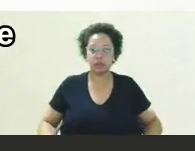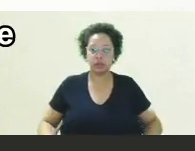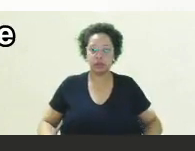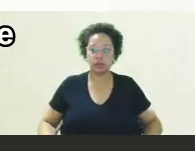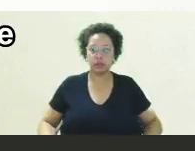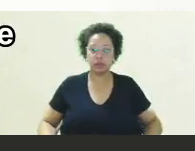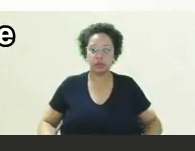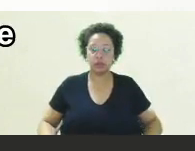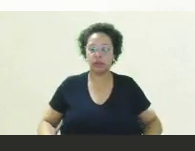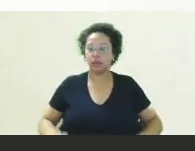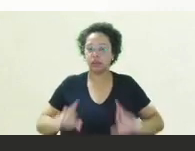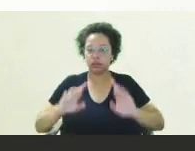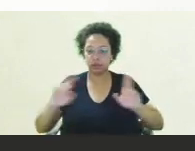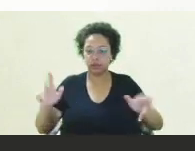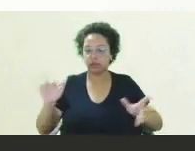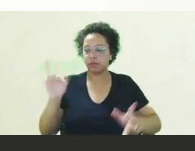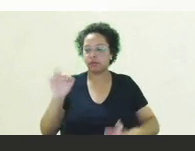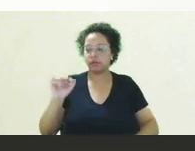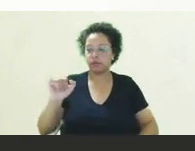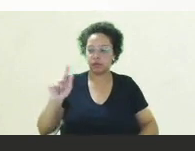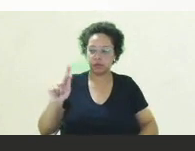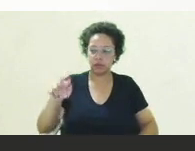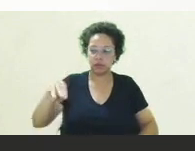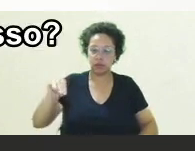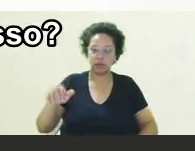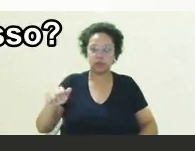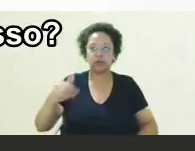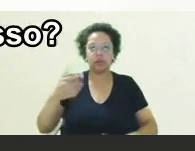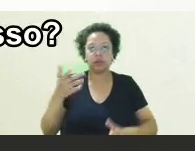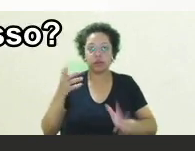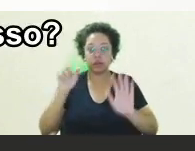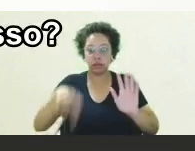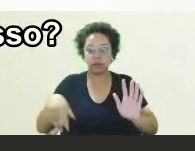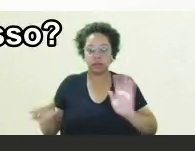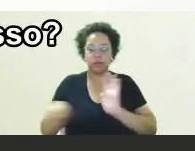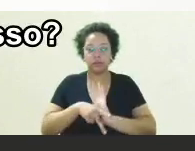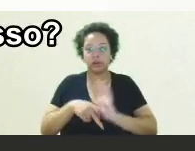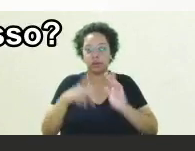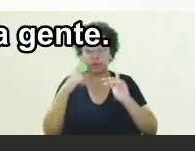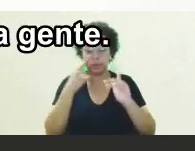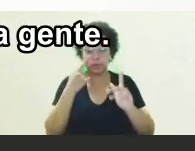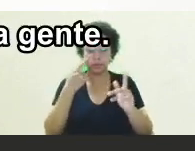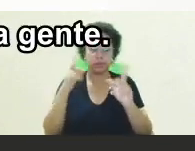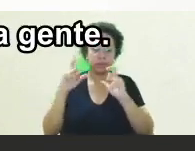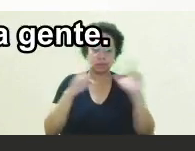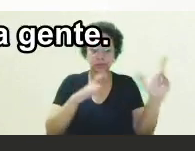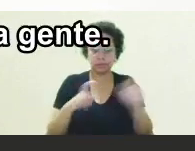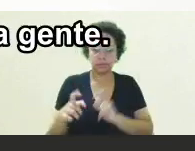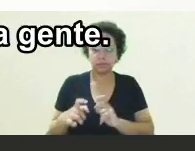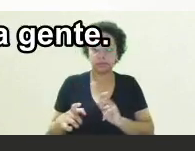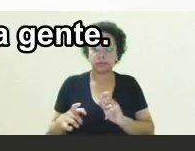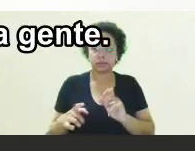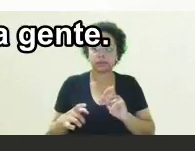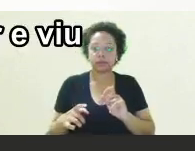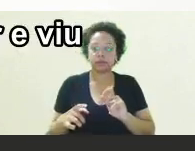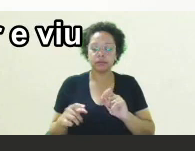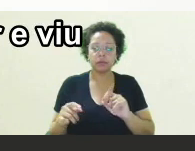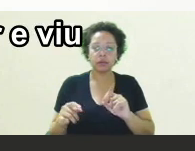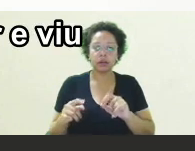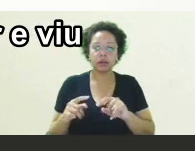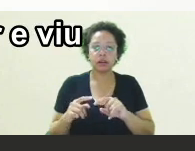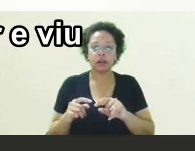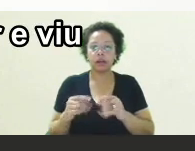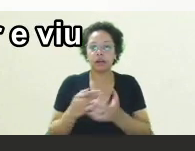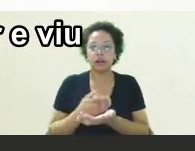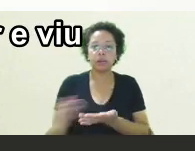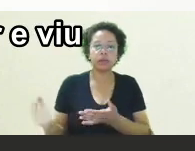Figma, excessivamente visual e tudo mais. Então, tá, mas Quem já faz isso? Como eu falei para vocês, muita gente. A gente